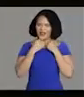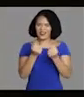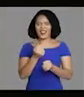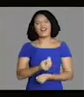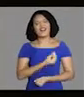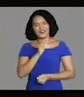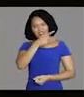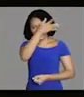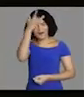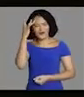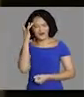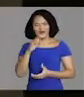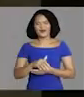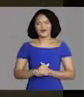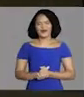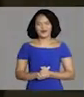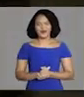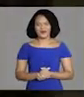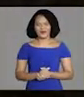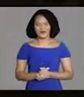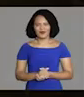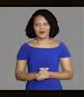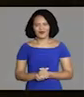vida das pessoas.